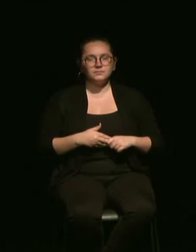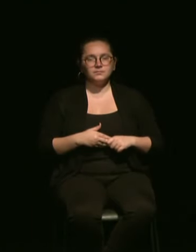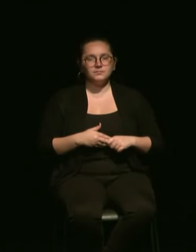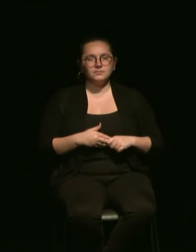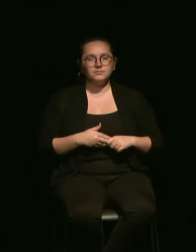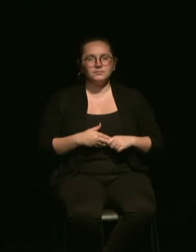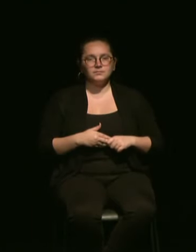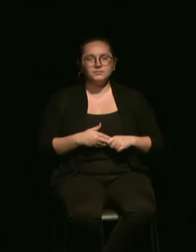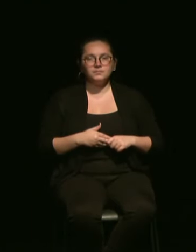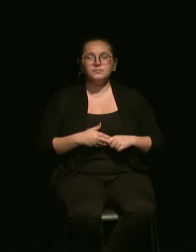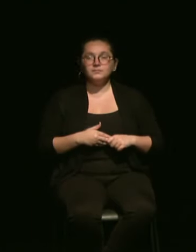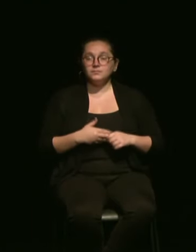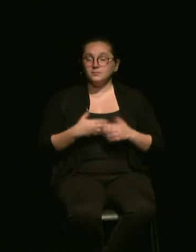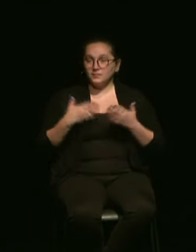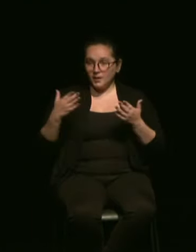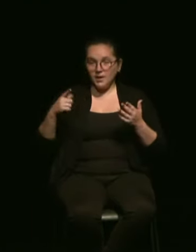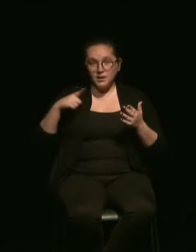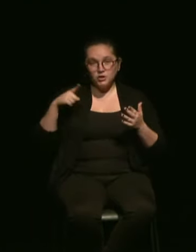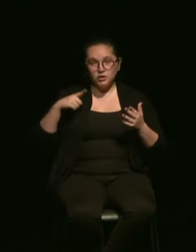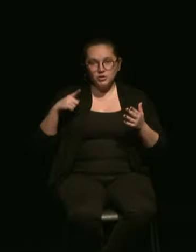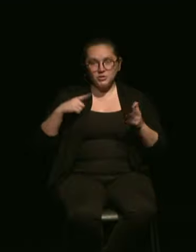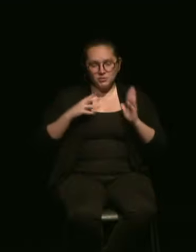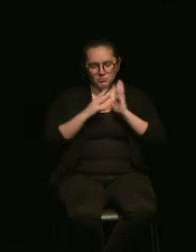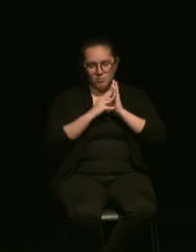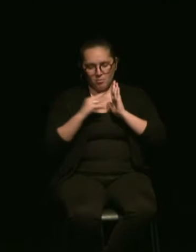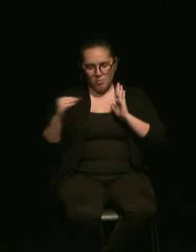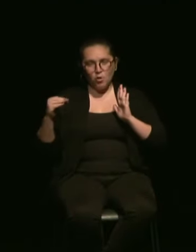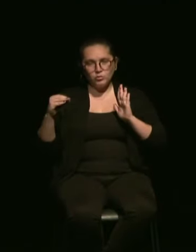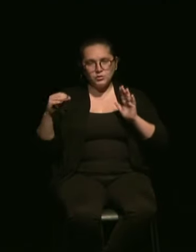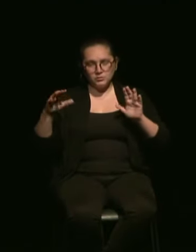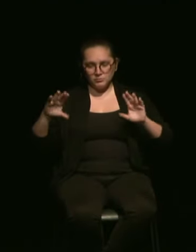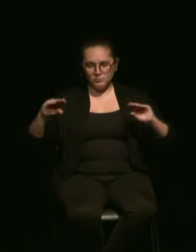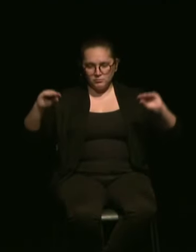Era quando eu cortava os moldes assim.